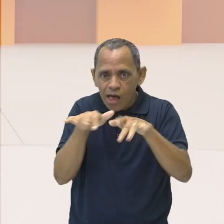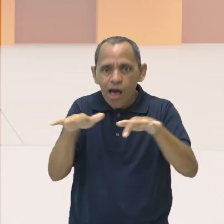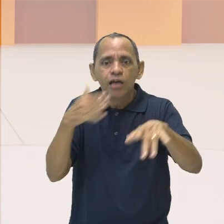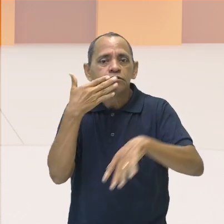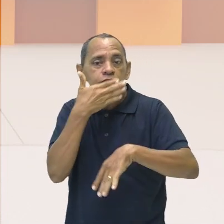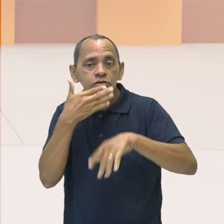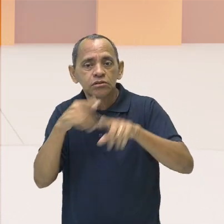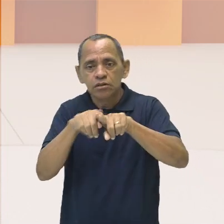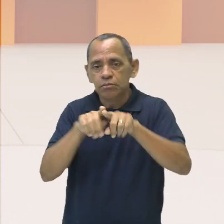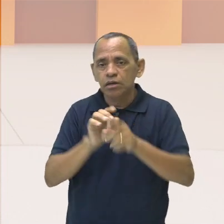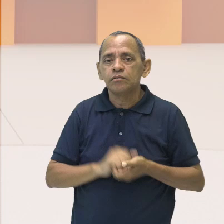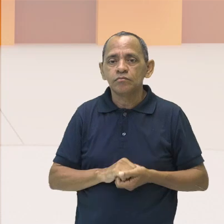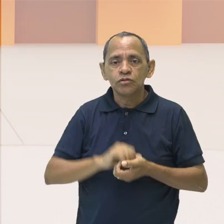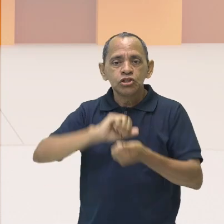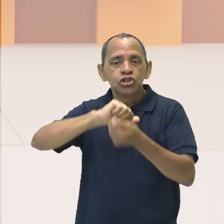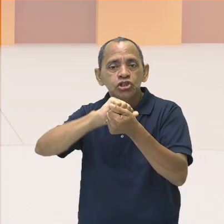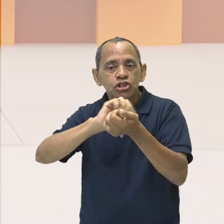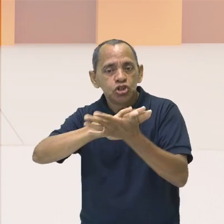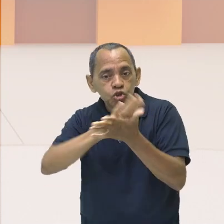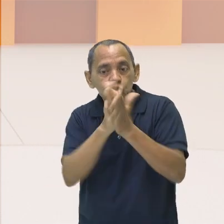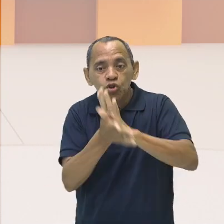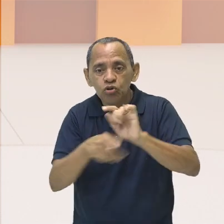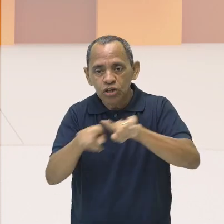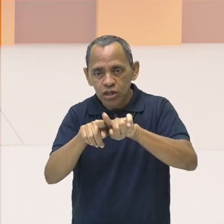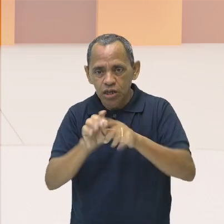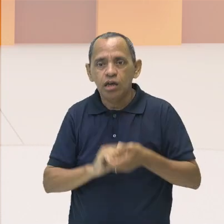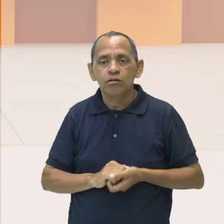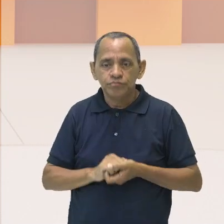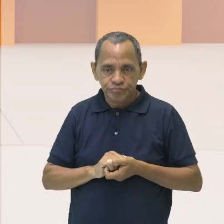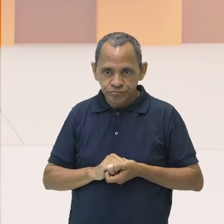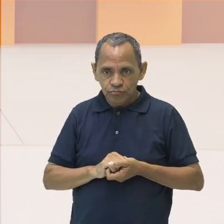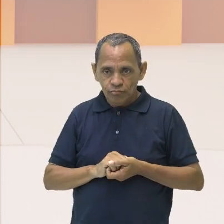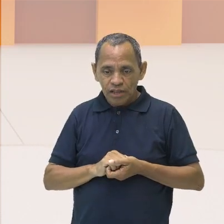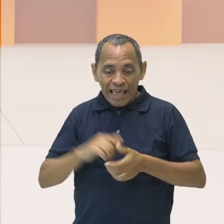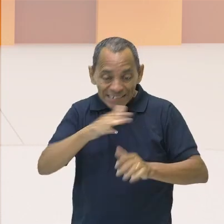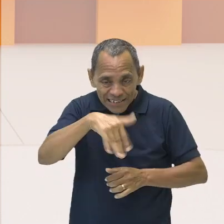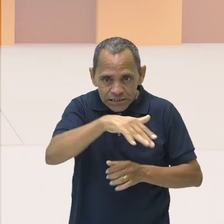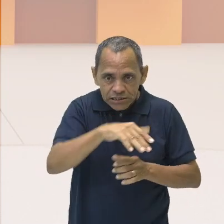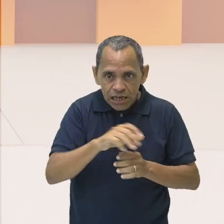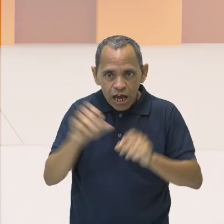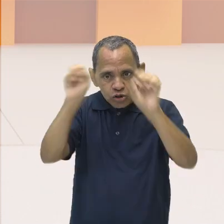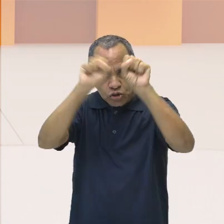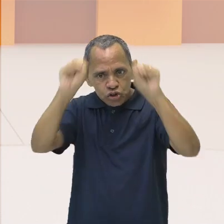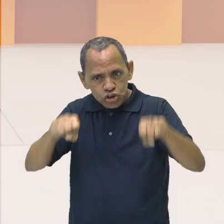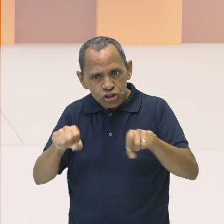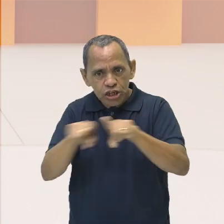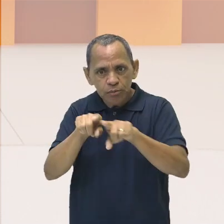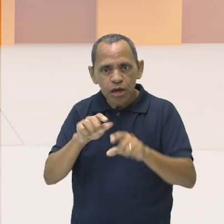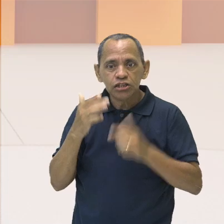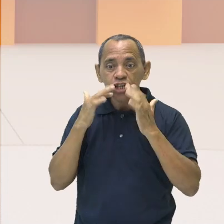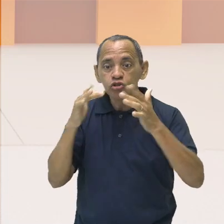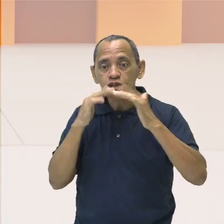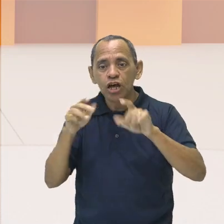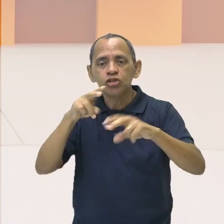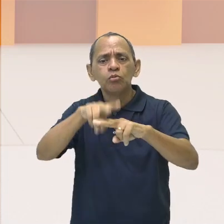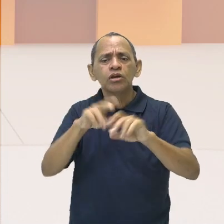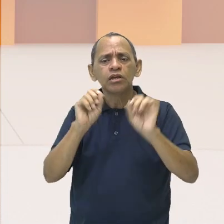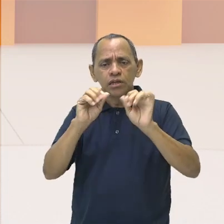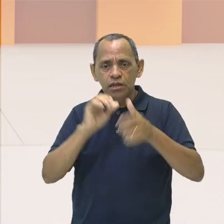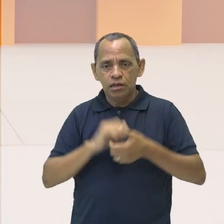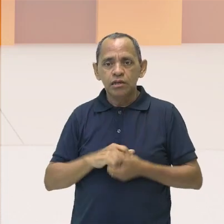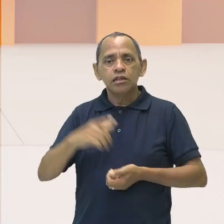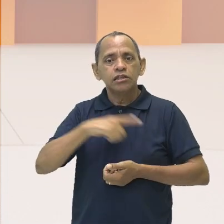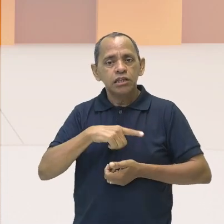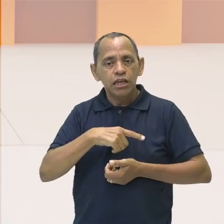e, claro, que levou à erosão do solo. Professora, por que erosão do solo? Porque houve um desgaste, certo,